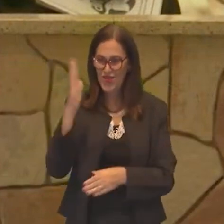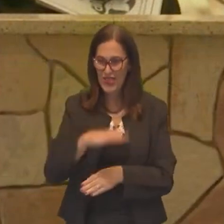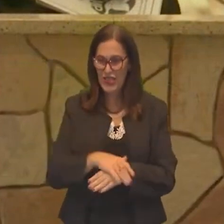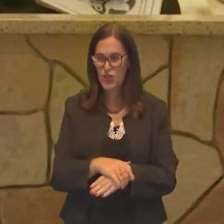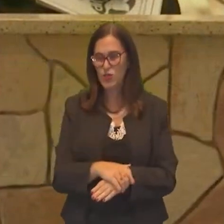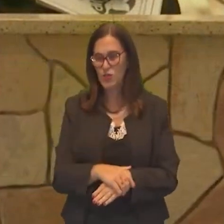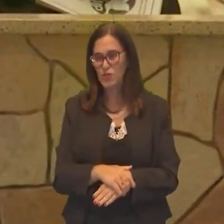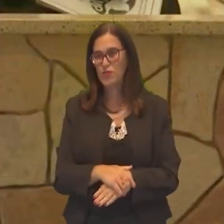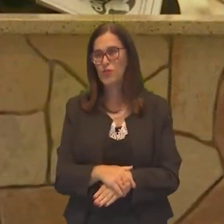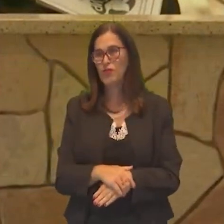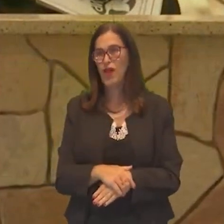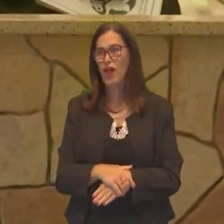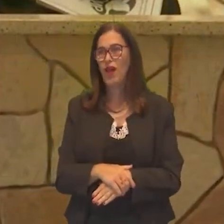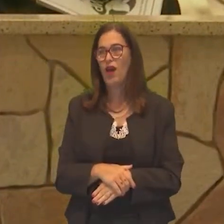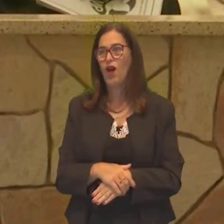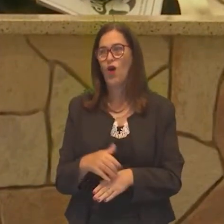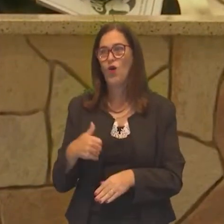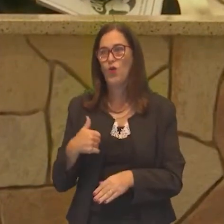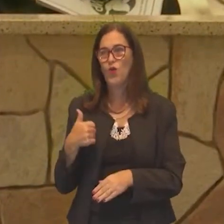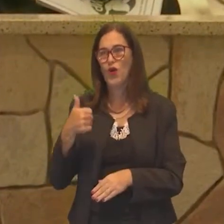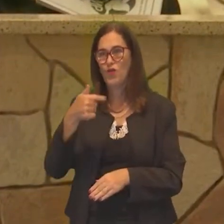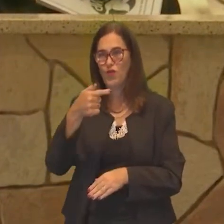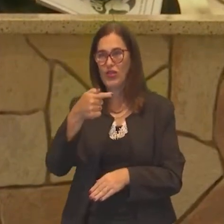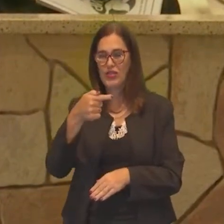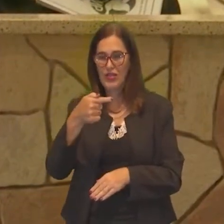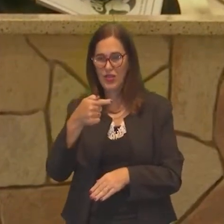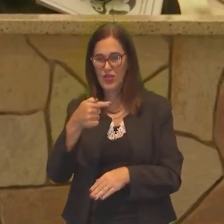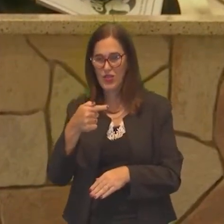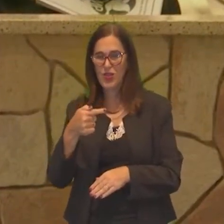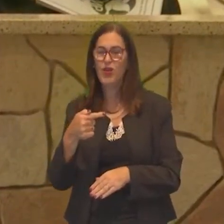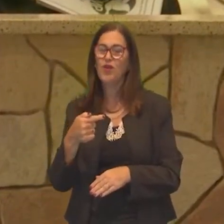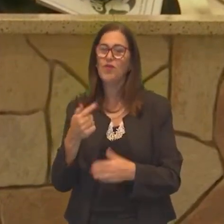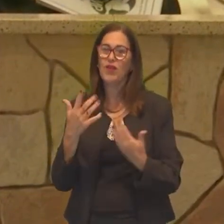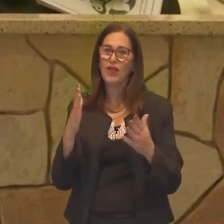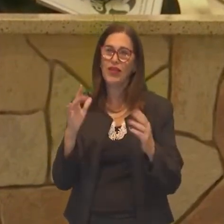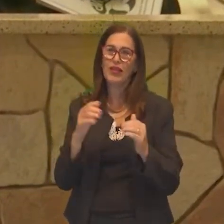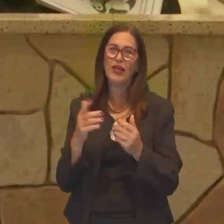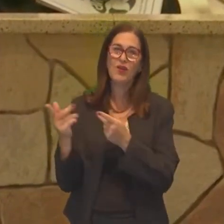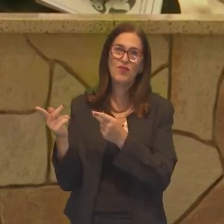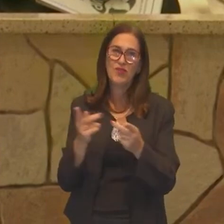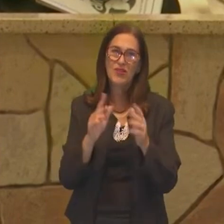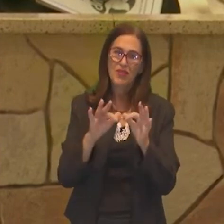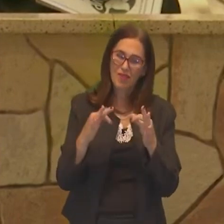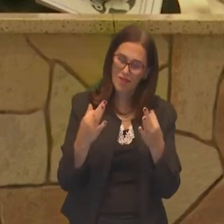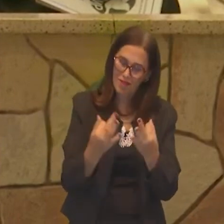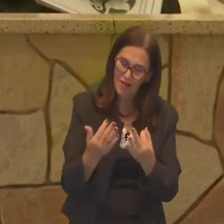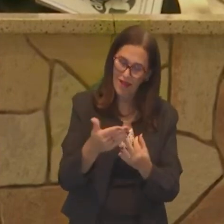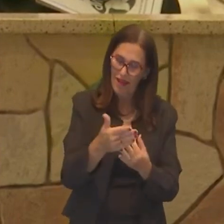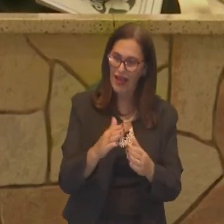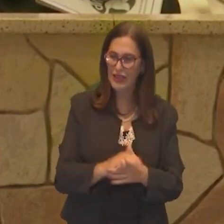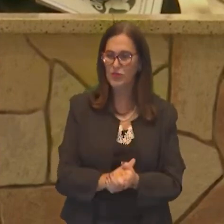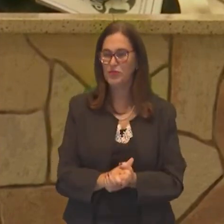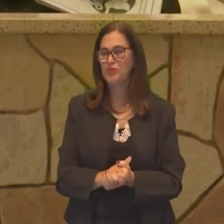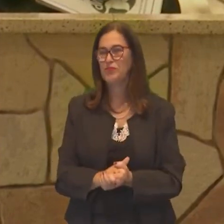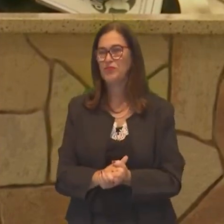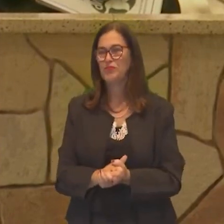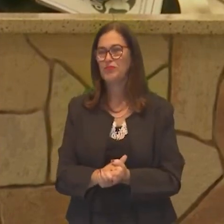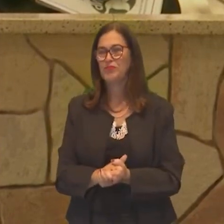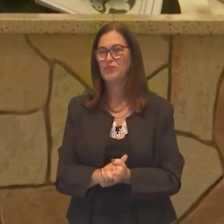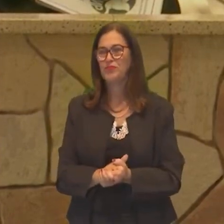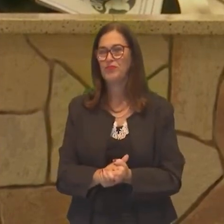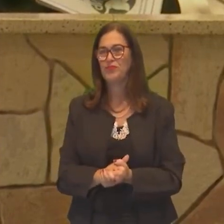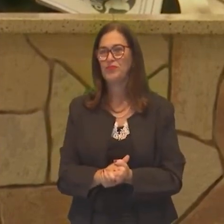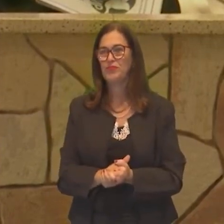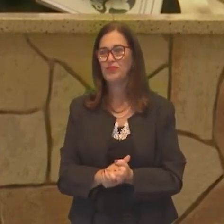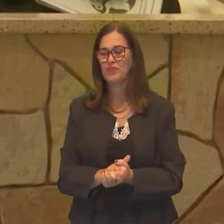Eric está fazendo 27 anos, completando 27 anos, e eu estive com a minha família visitando a família do irmão Helmut e a irmã